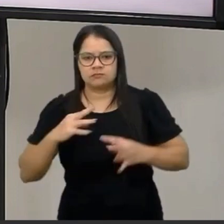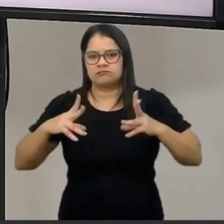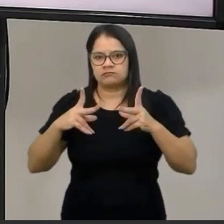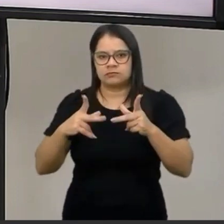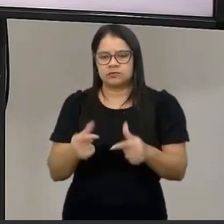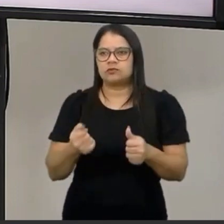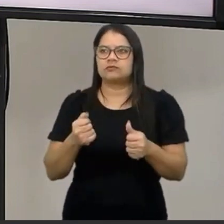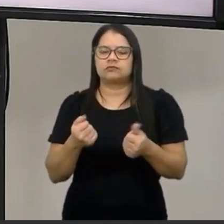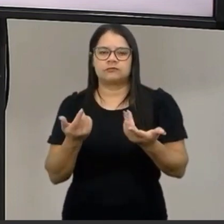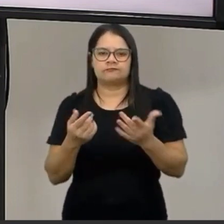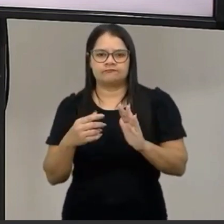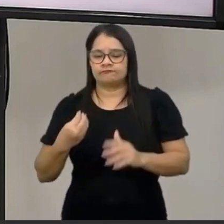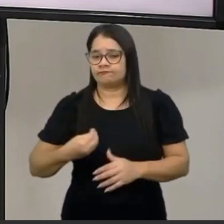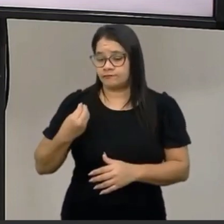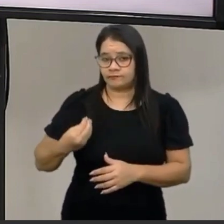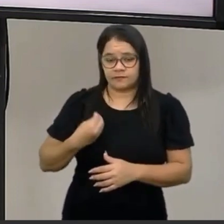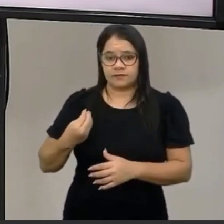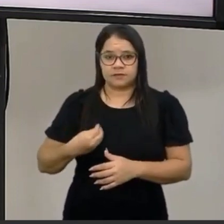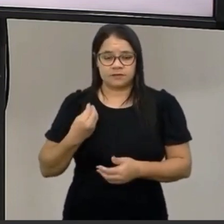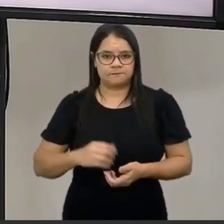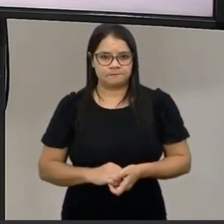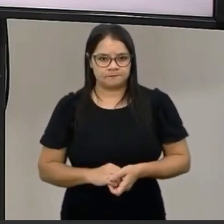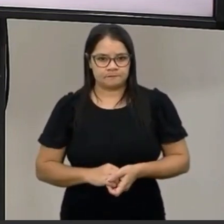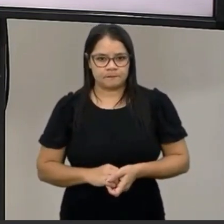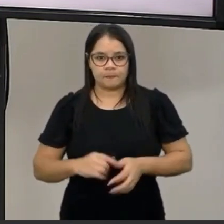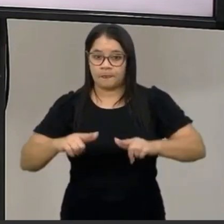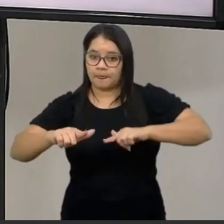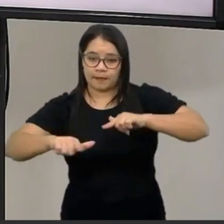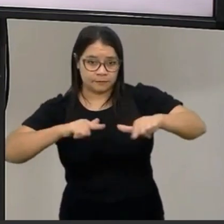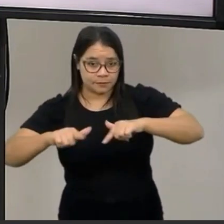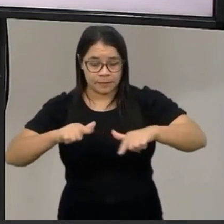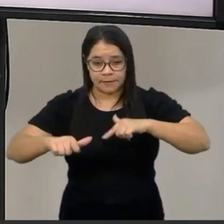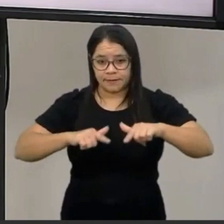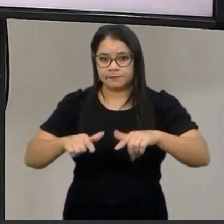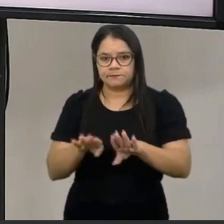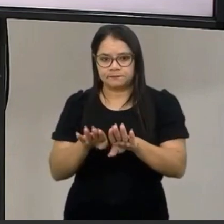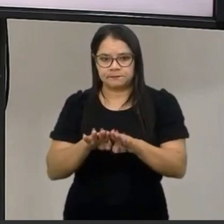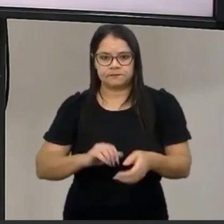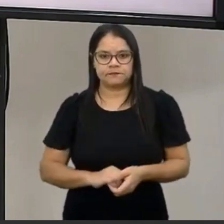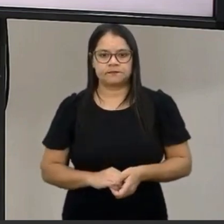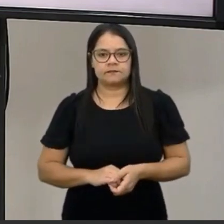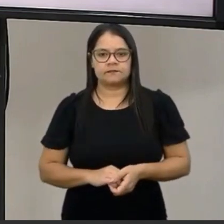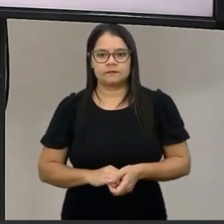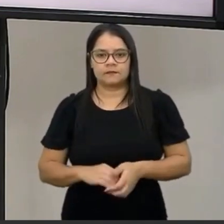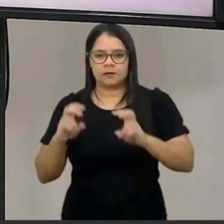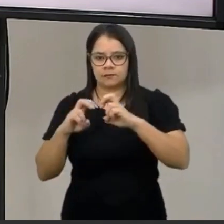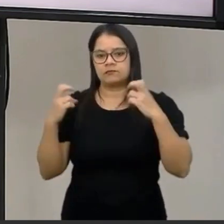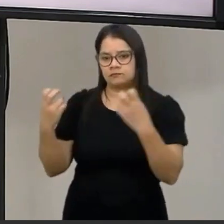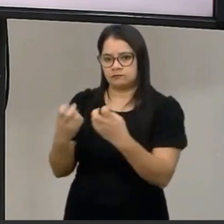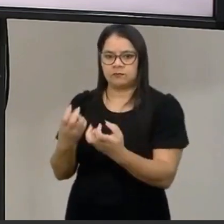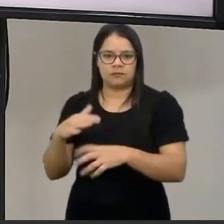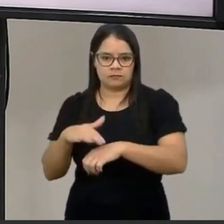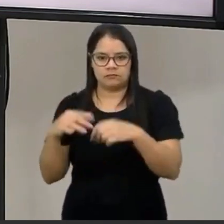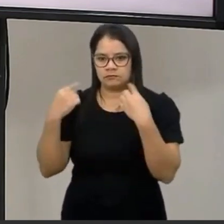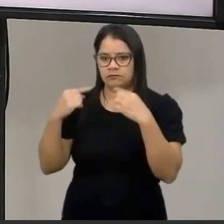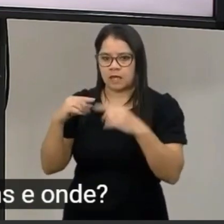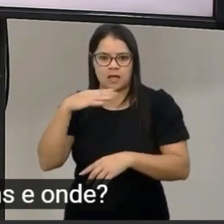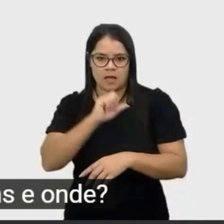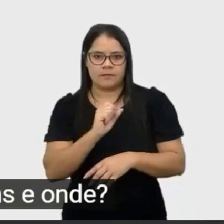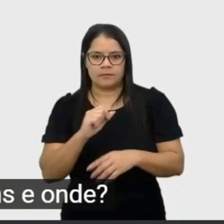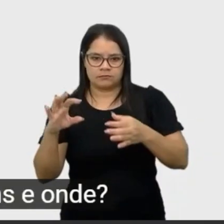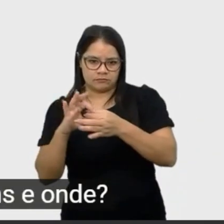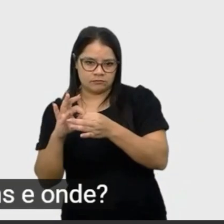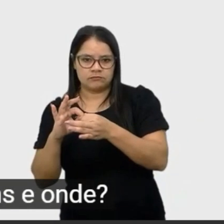daquela vivência, tá? Daquele trabalho, ok? Uma roda de conversa rápida, de partilha